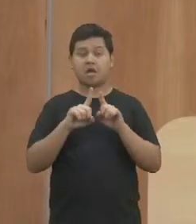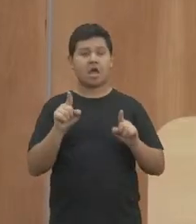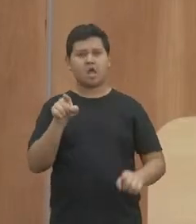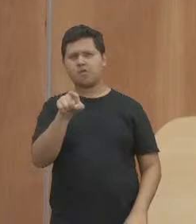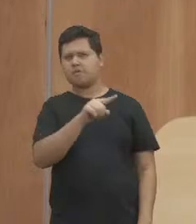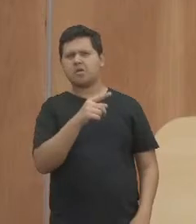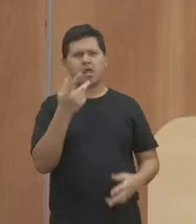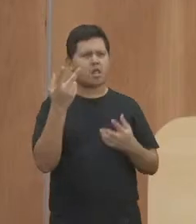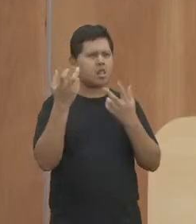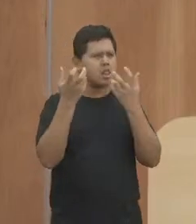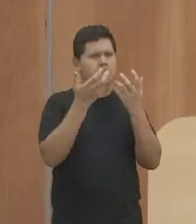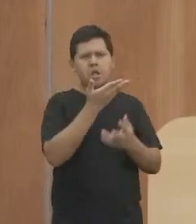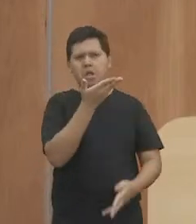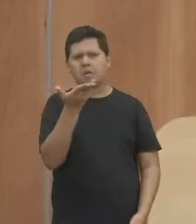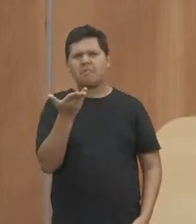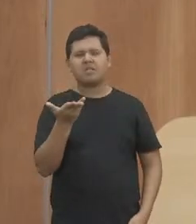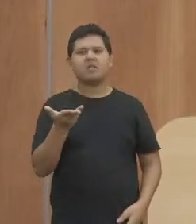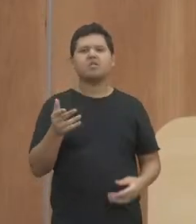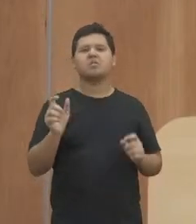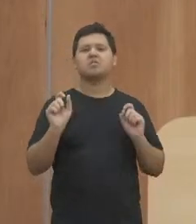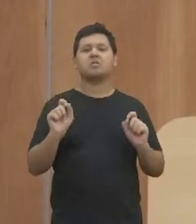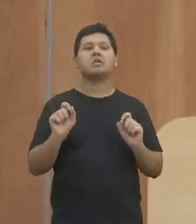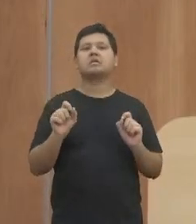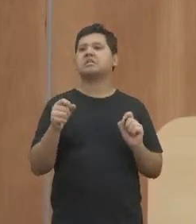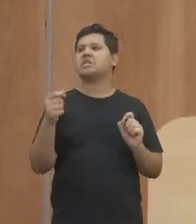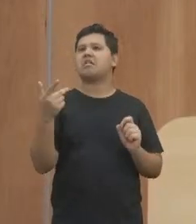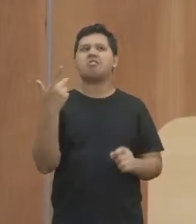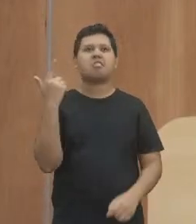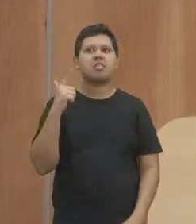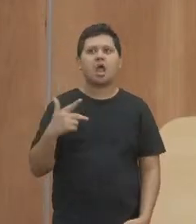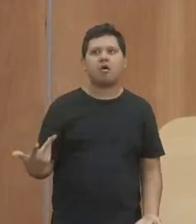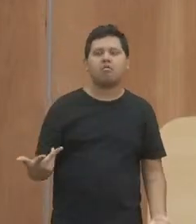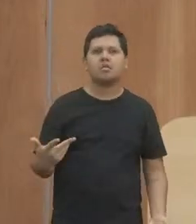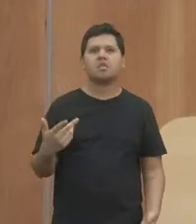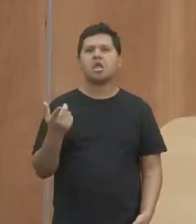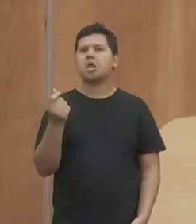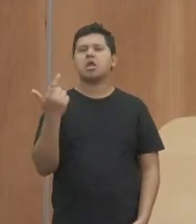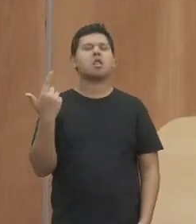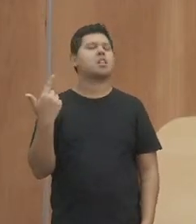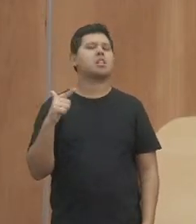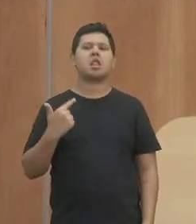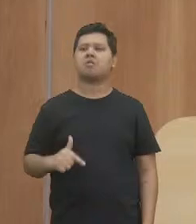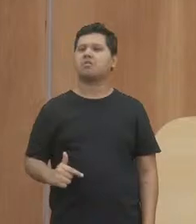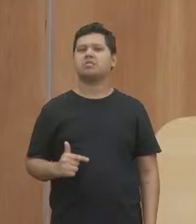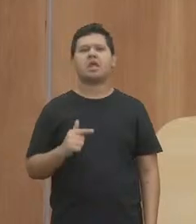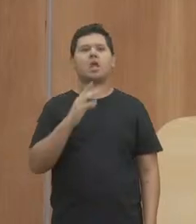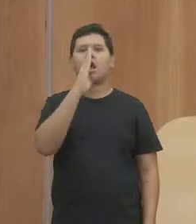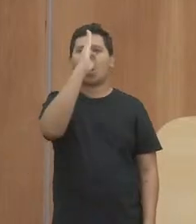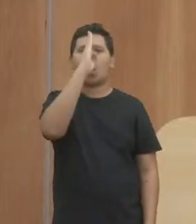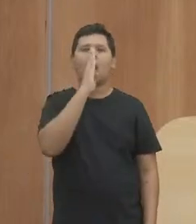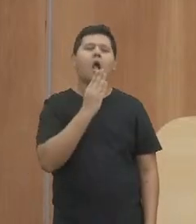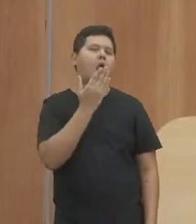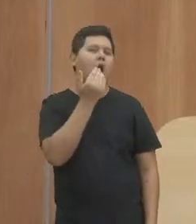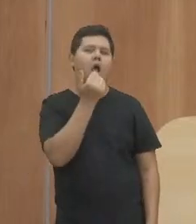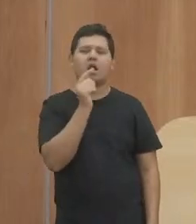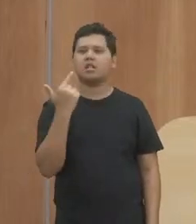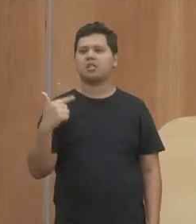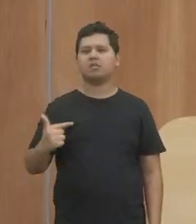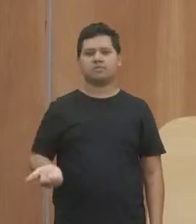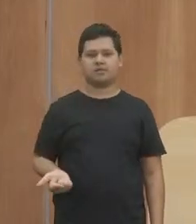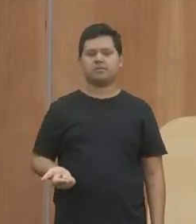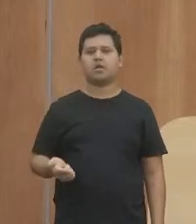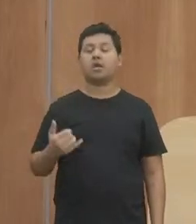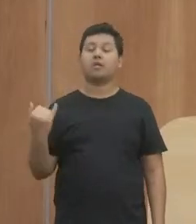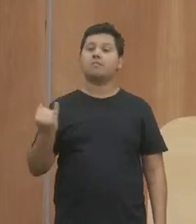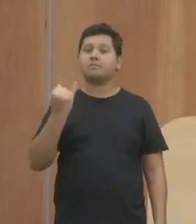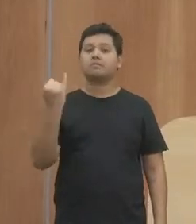não percebem a incongruência de apontar que alguma coisa não tem custo. Não existe almoço grátis, gente. Eu já disse isso antes. É muito